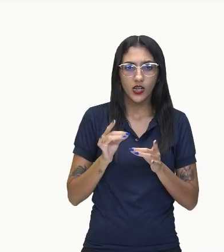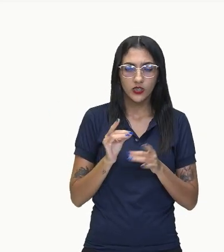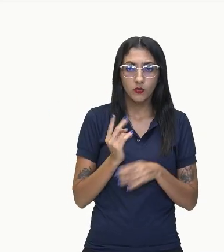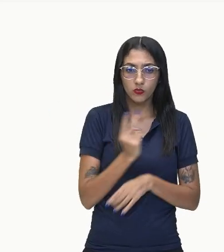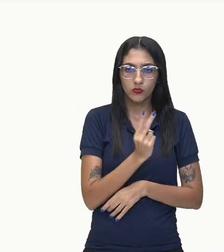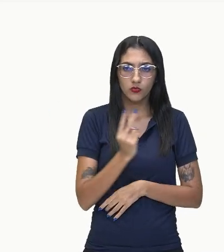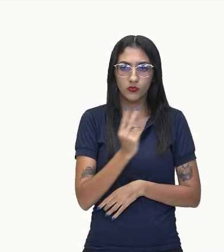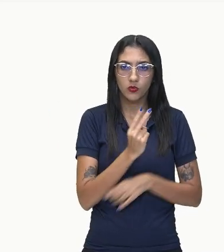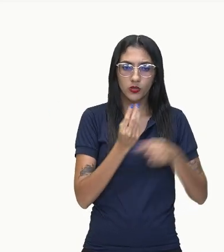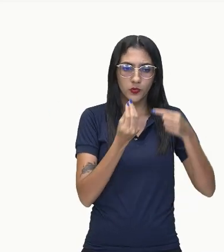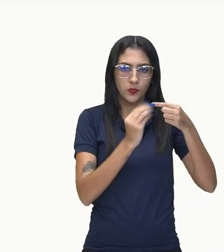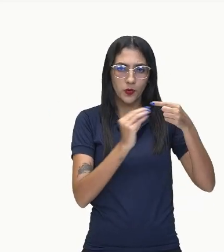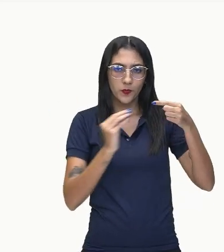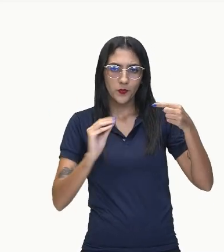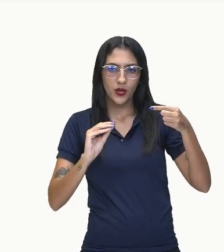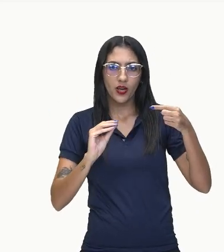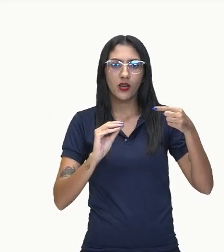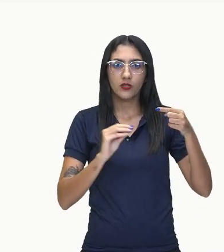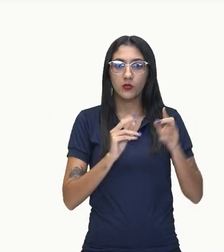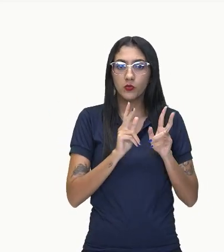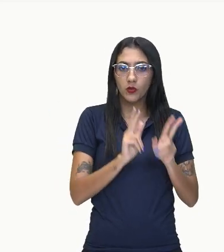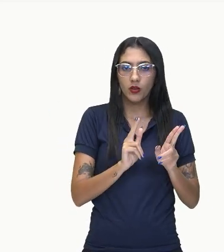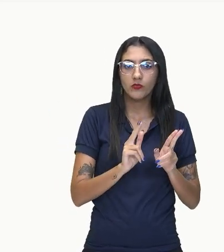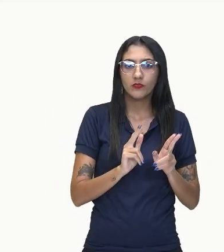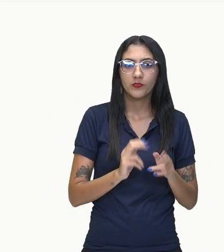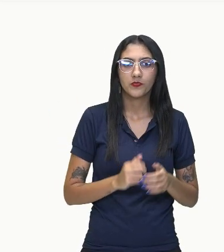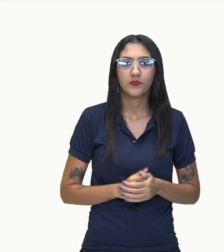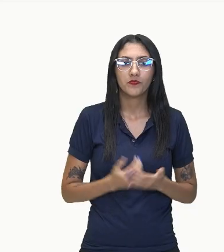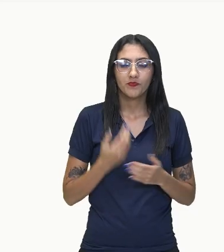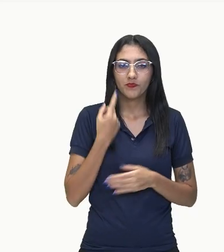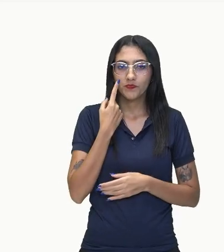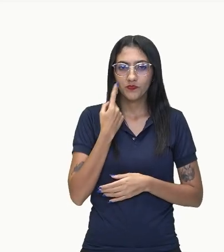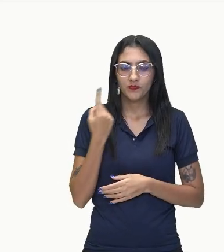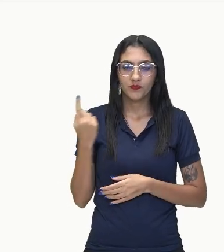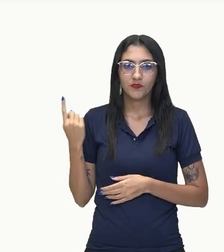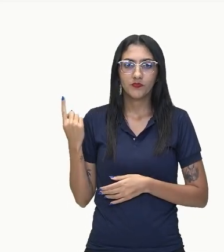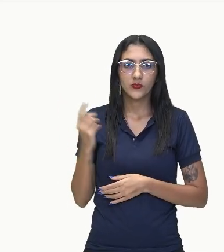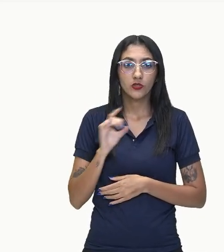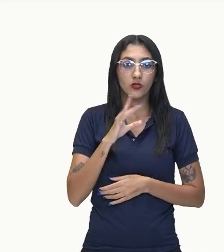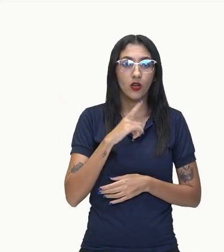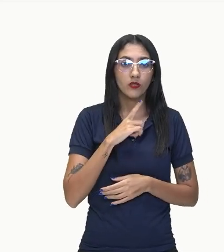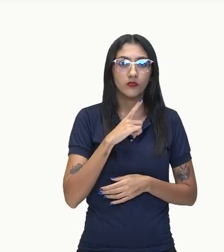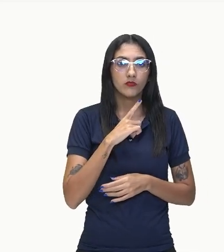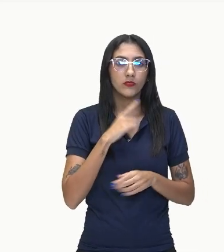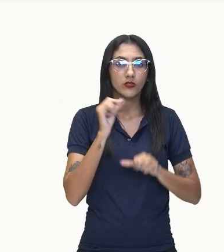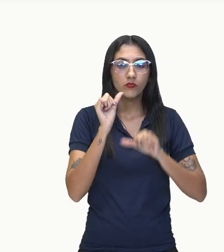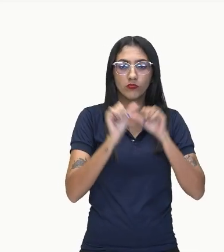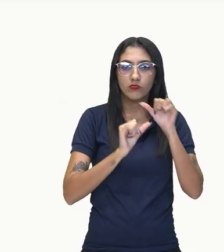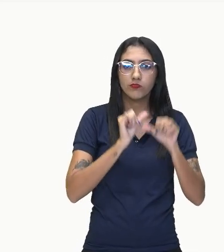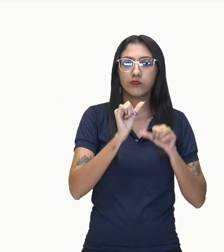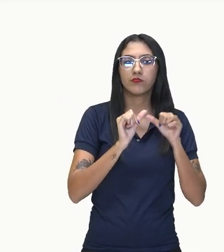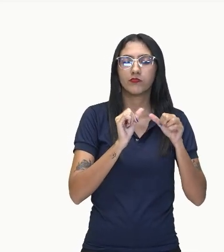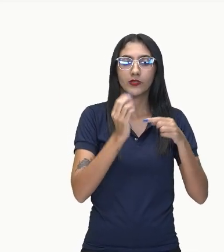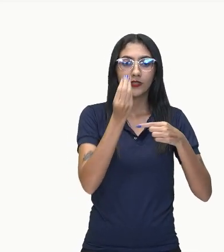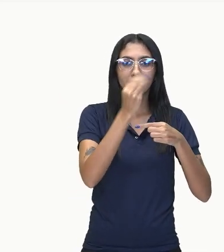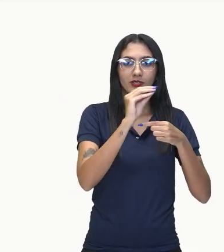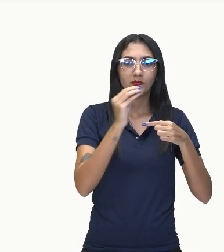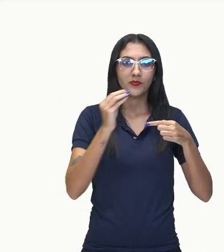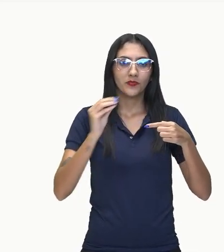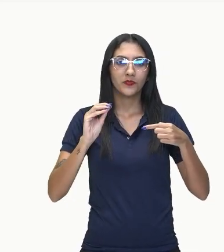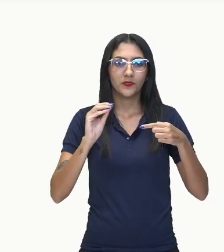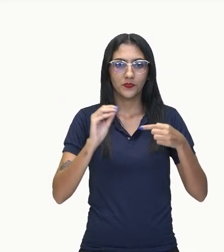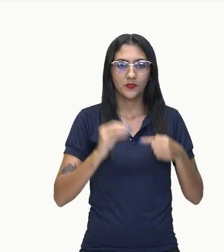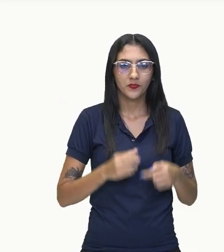iguais, então a gente vai repetir, ó. Repete aqui e realiza a operação nos numeradores. Menos 3